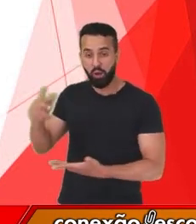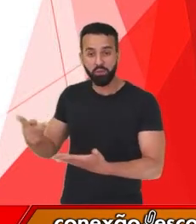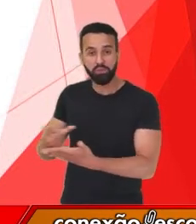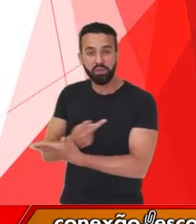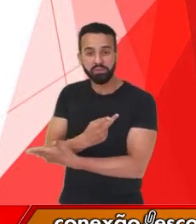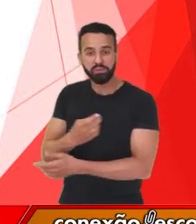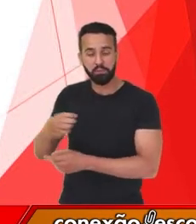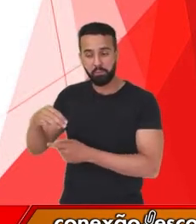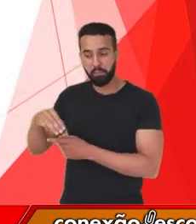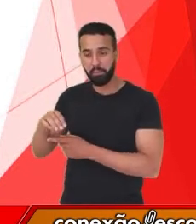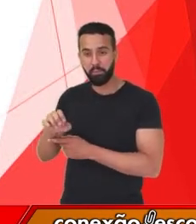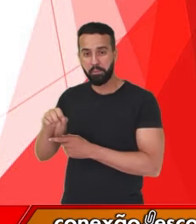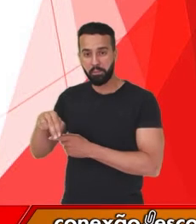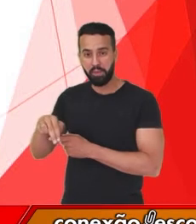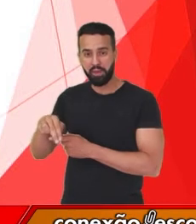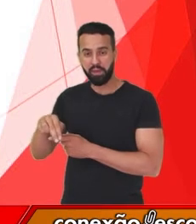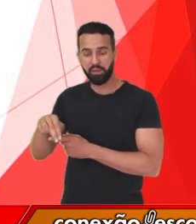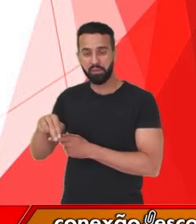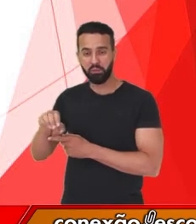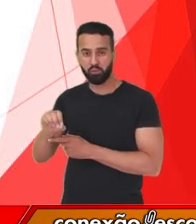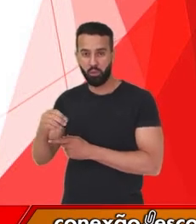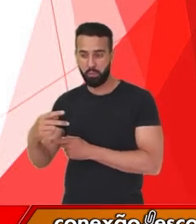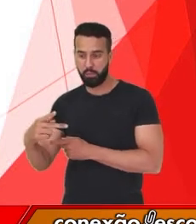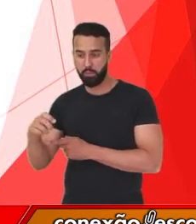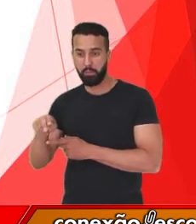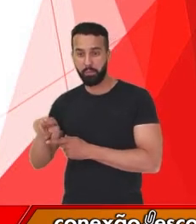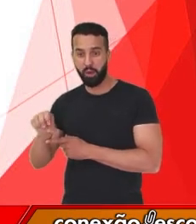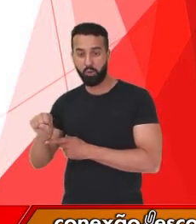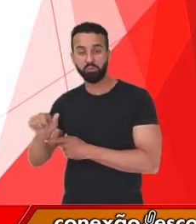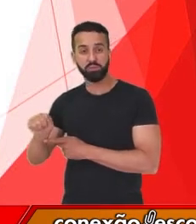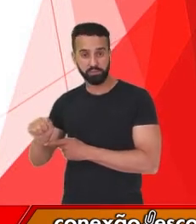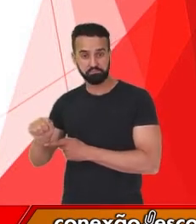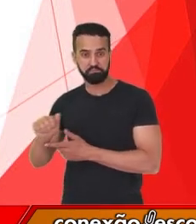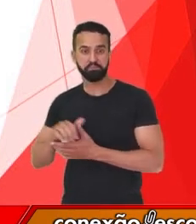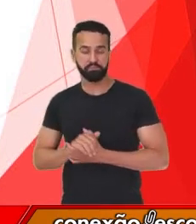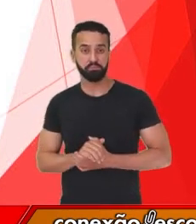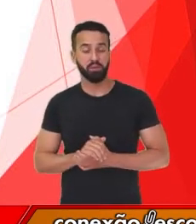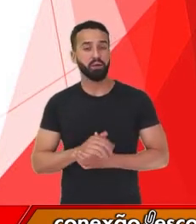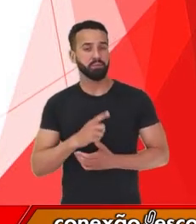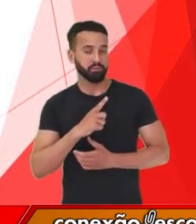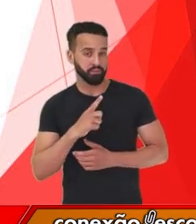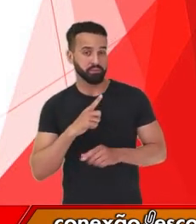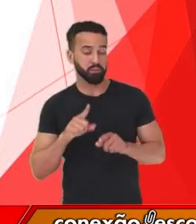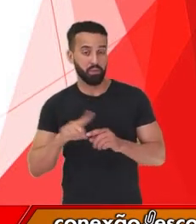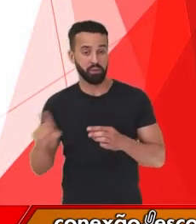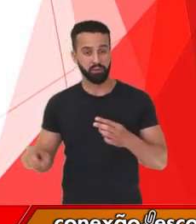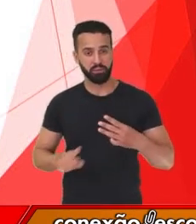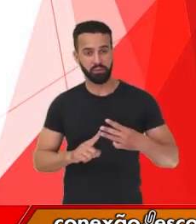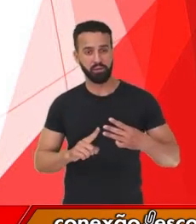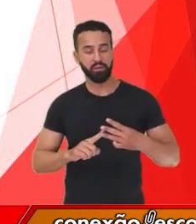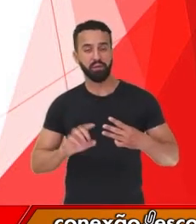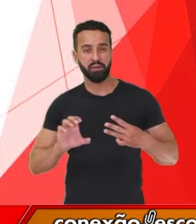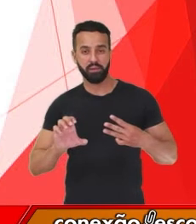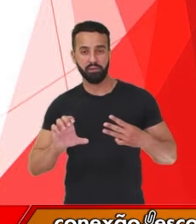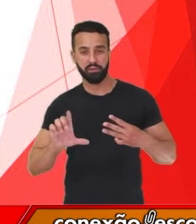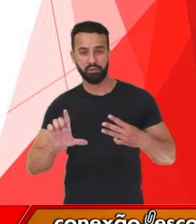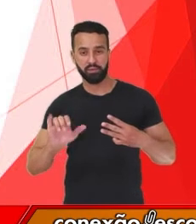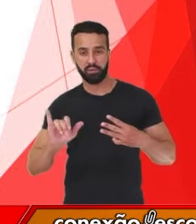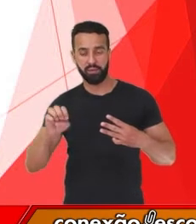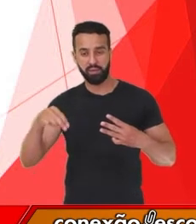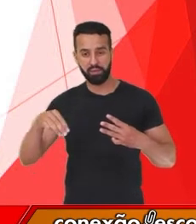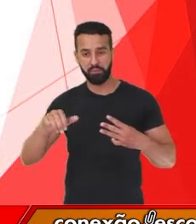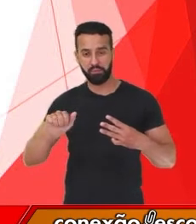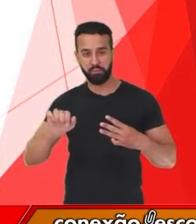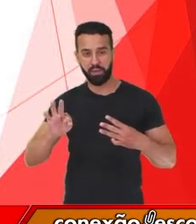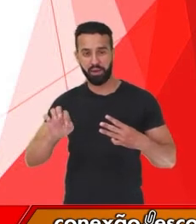Temos também um nome meio diferente, climatério, que diz respeito ao período pré-menopausa,